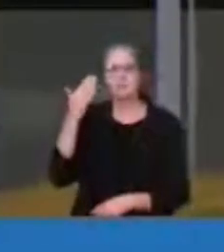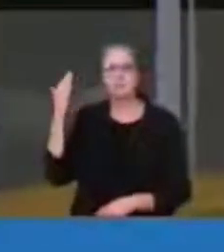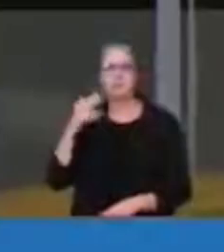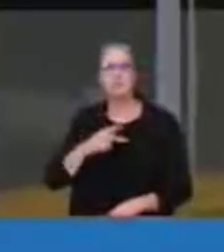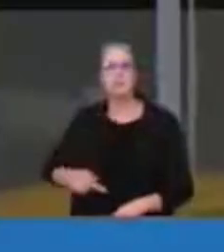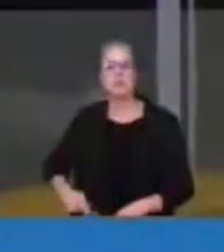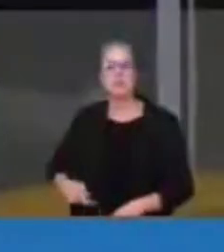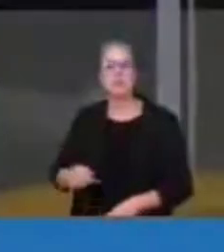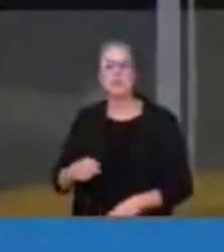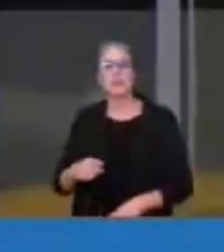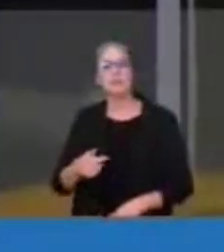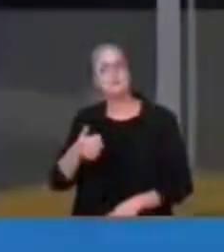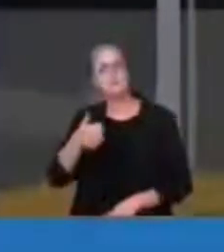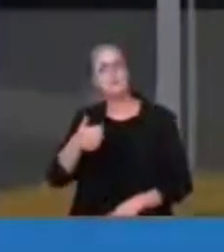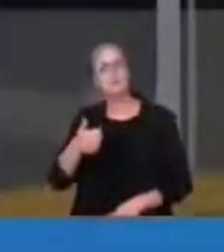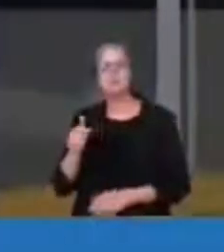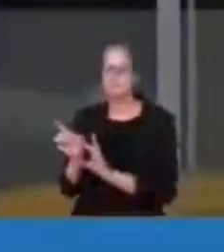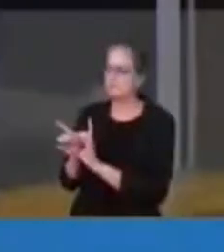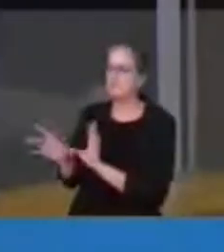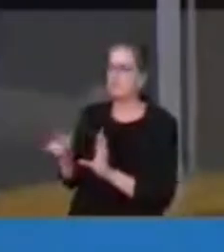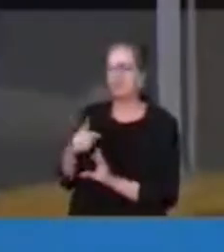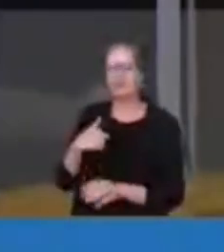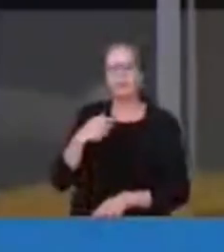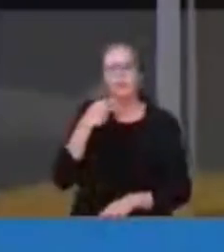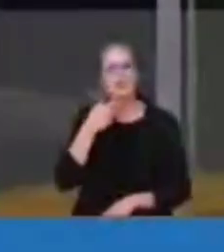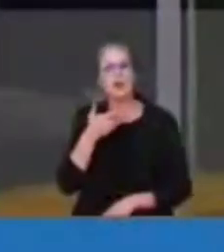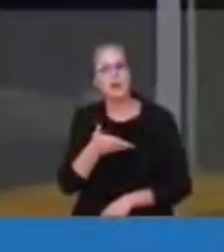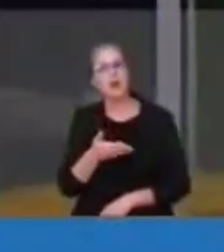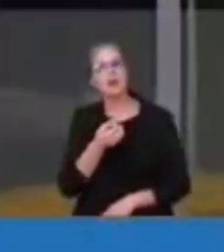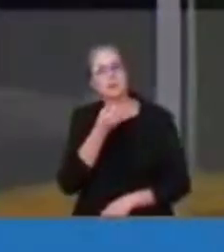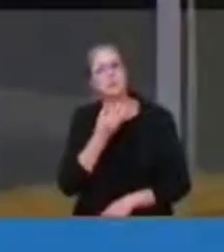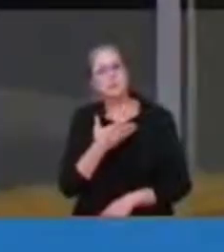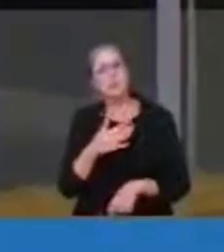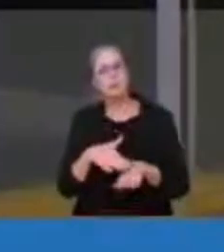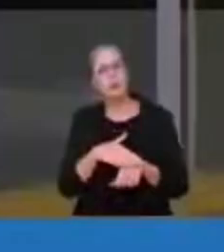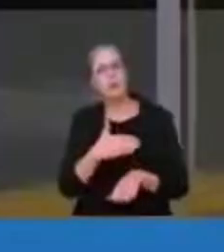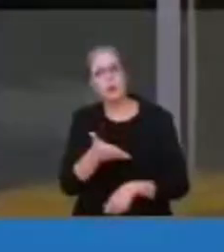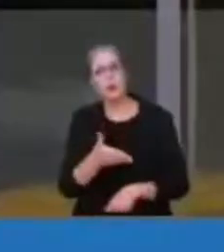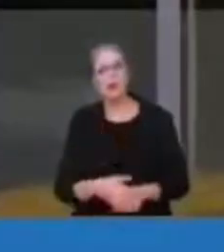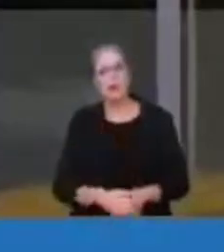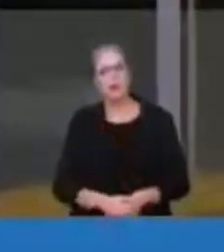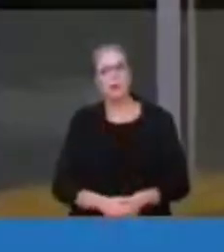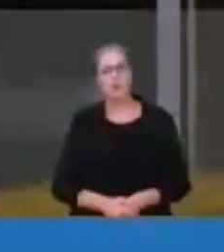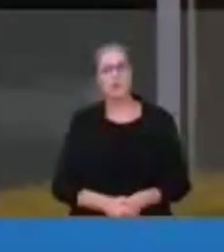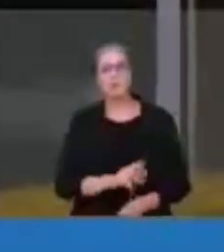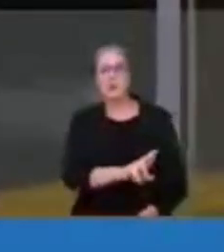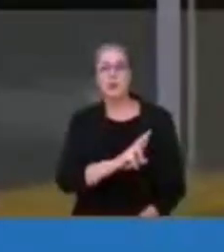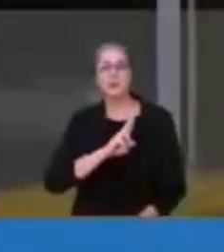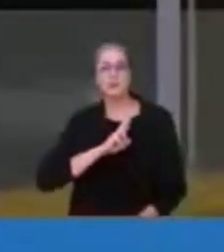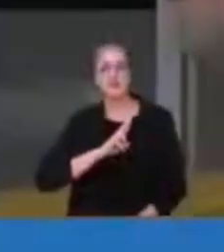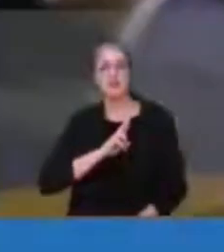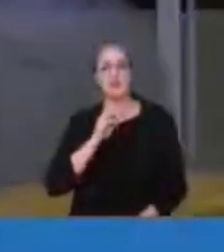essa permissão que Vossa Excelência deu para que eu fizesse a solicitação. A resposta do senador